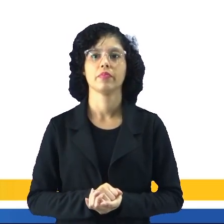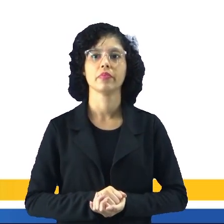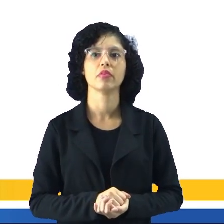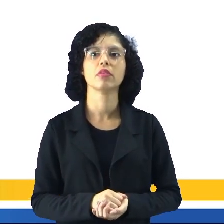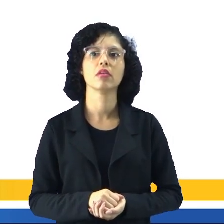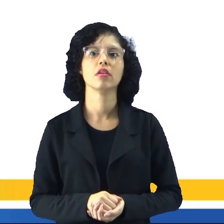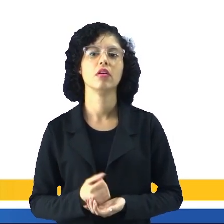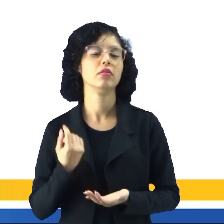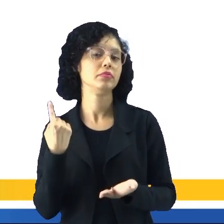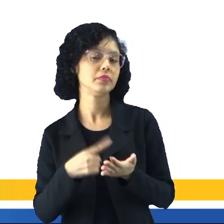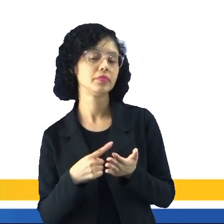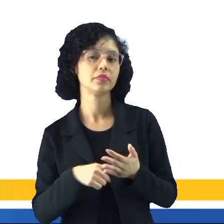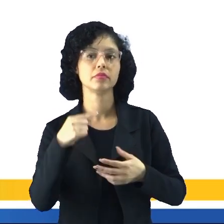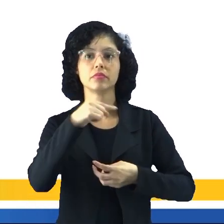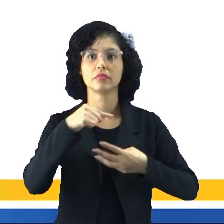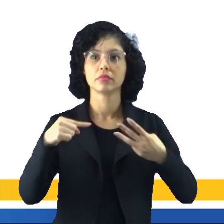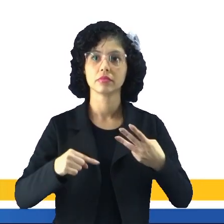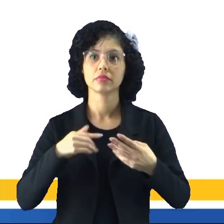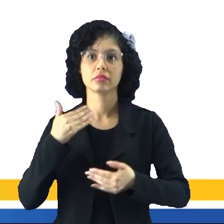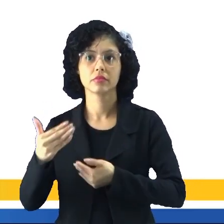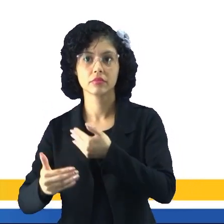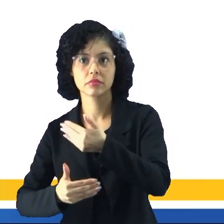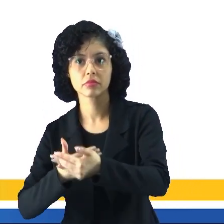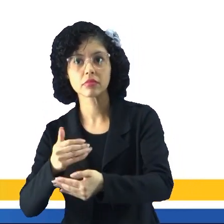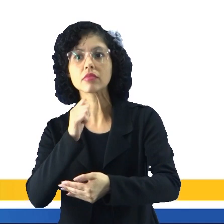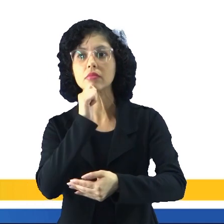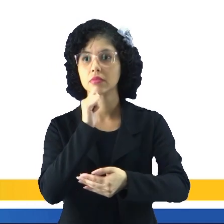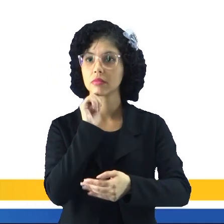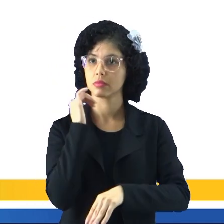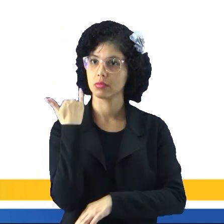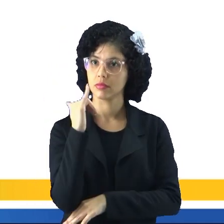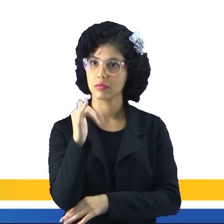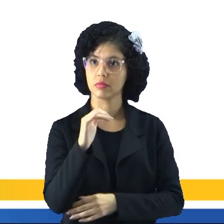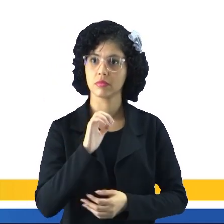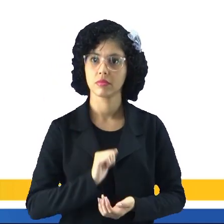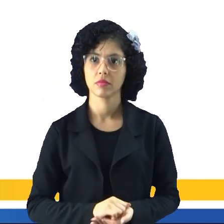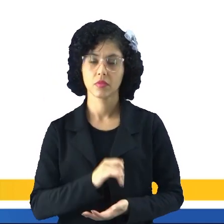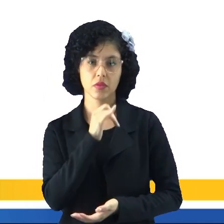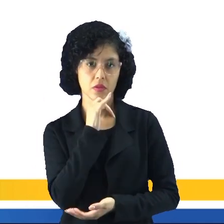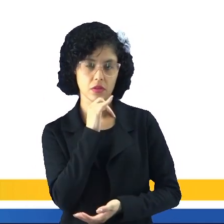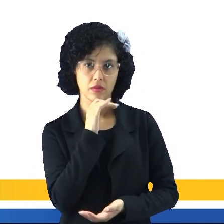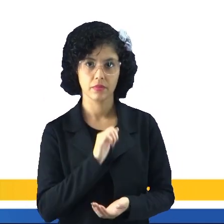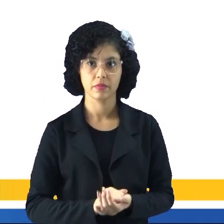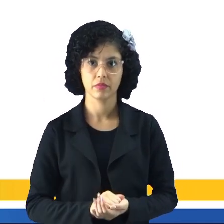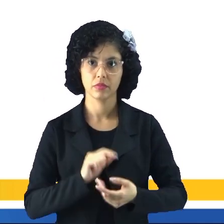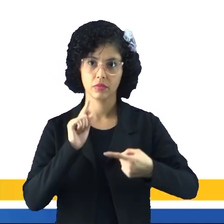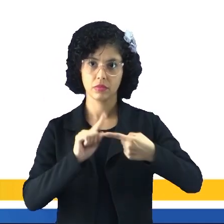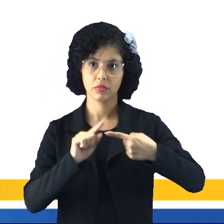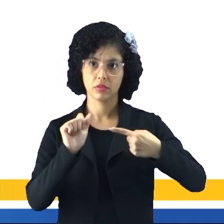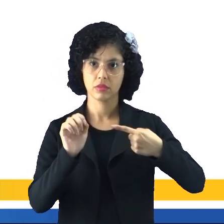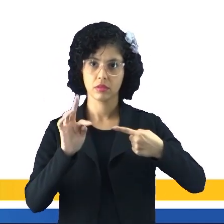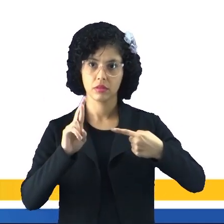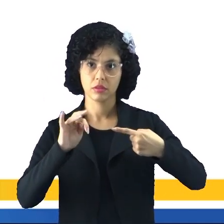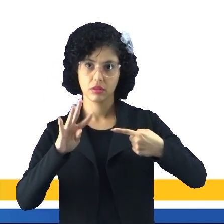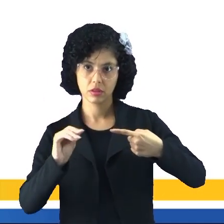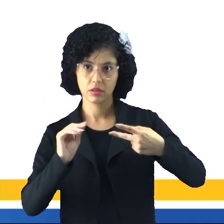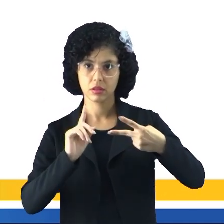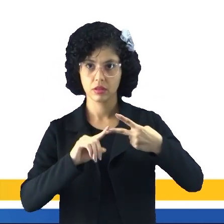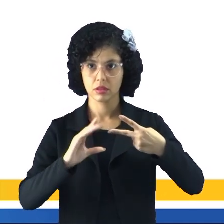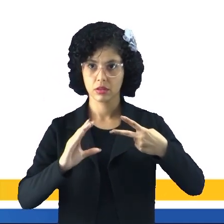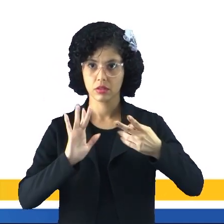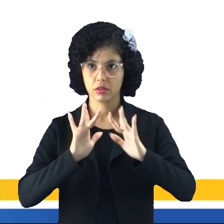neutro. E nós vamos considerar, então, nesse processo de eletrização, 3 exemplos aqui. Eletrização por